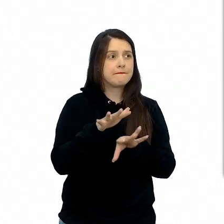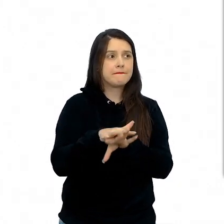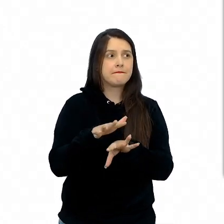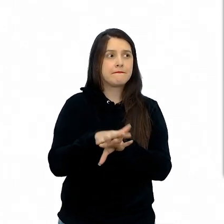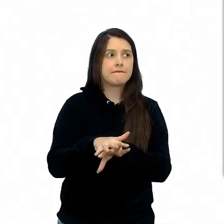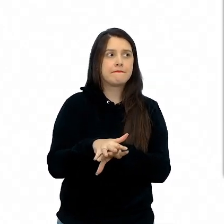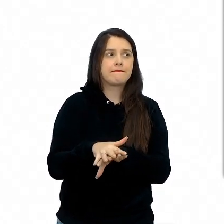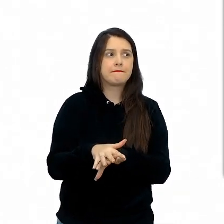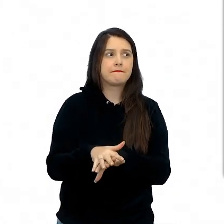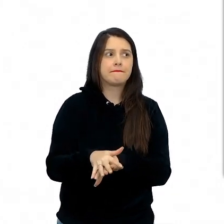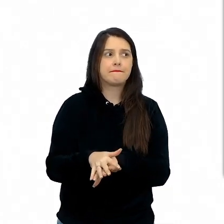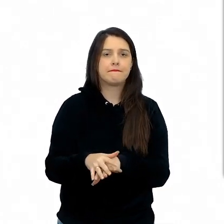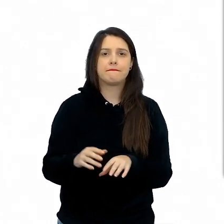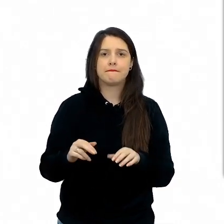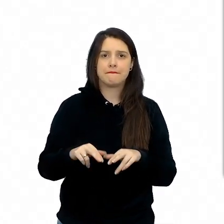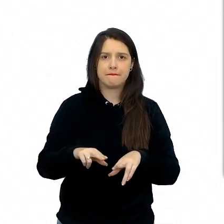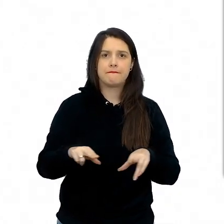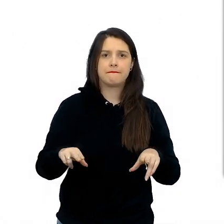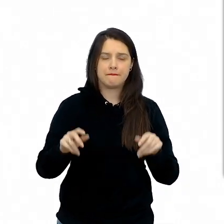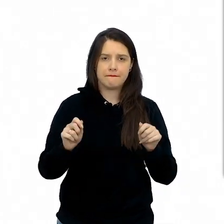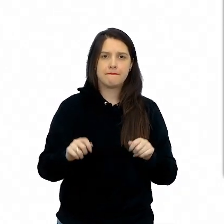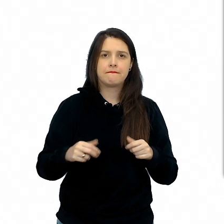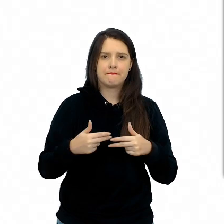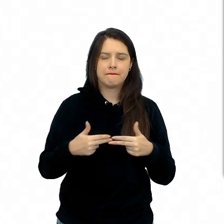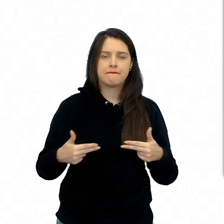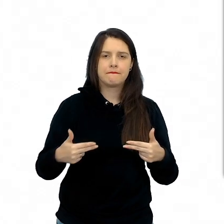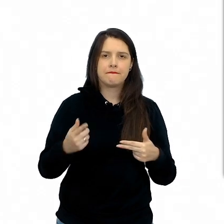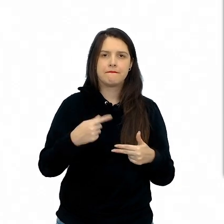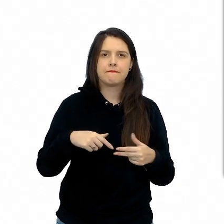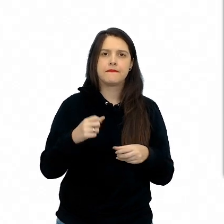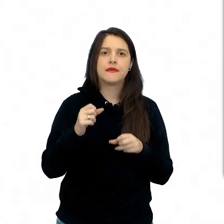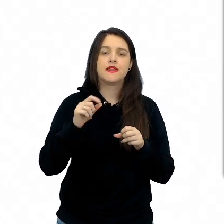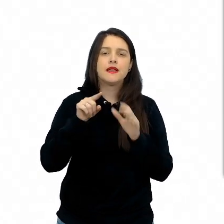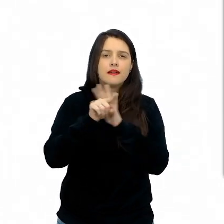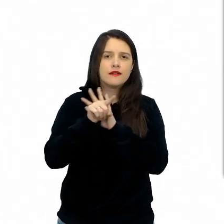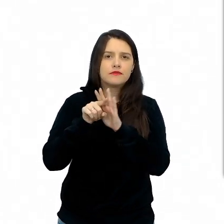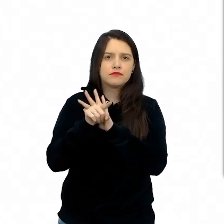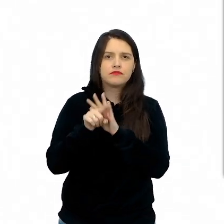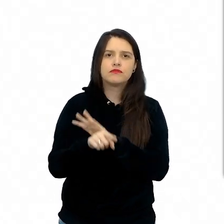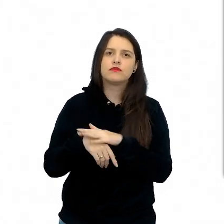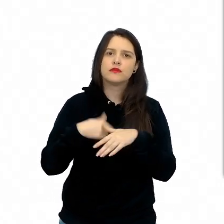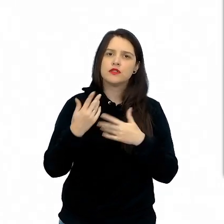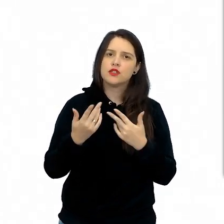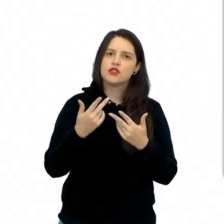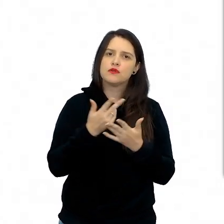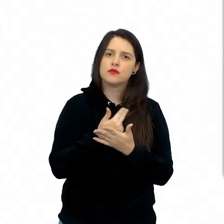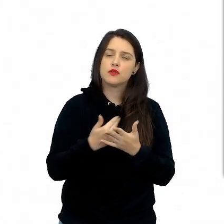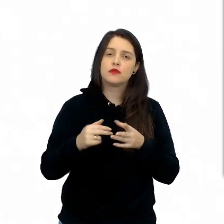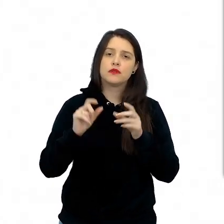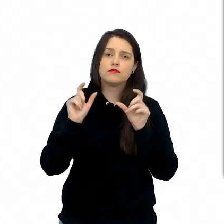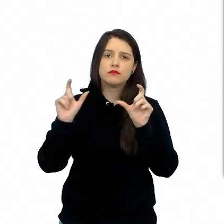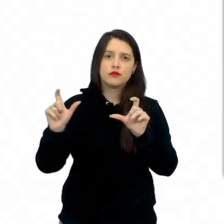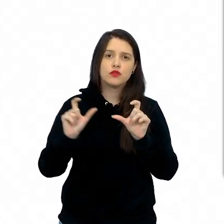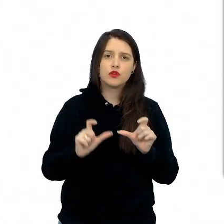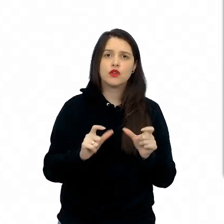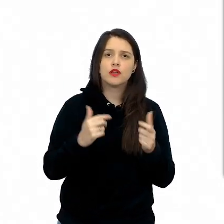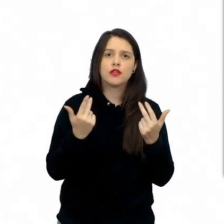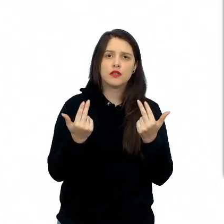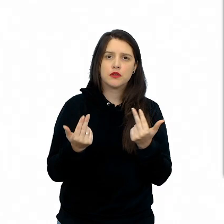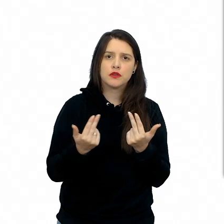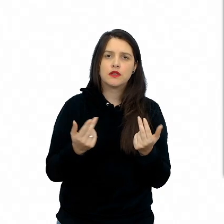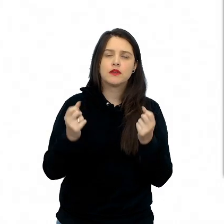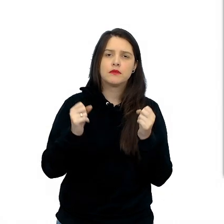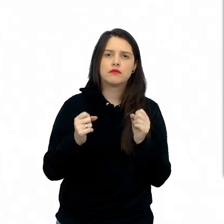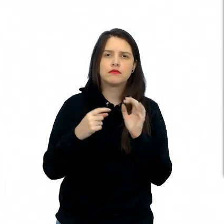ano do ensino fundamental, que é concluir por meio de investigações que figuras de perímetros iguais podem ter